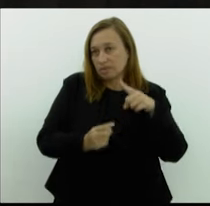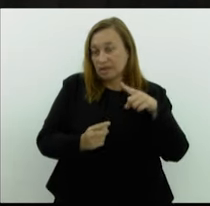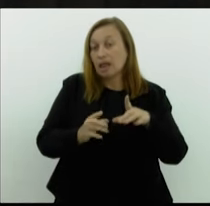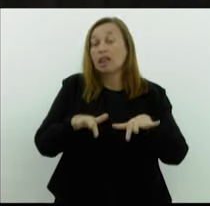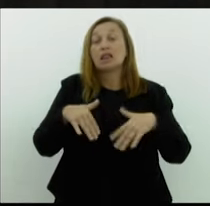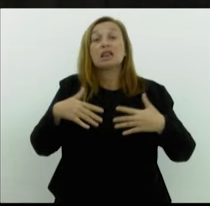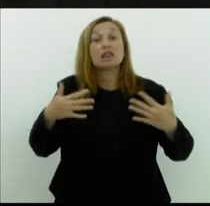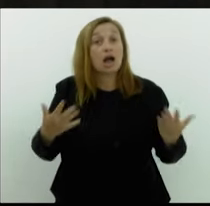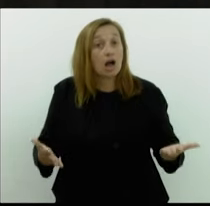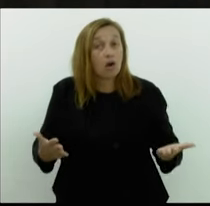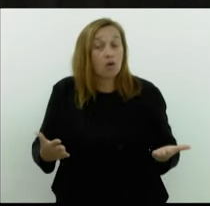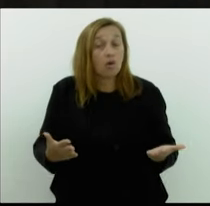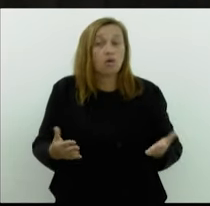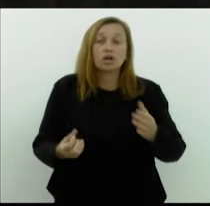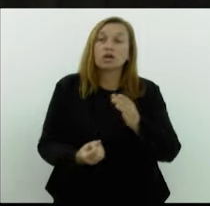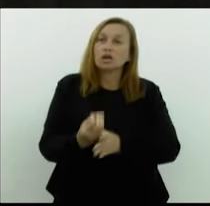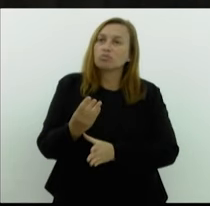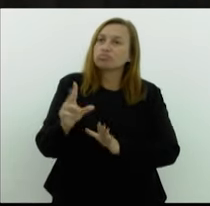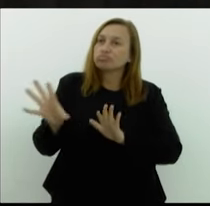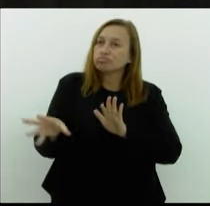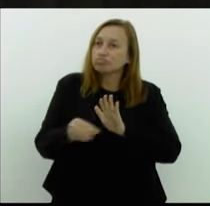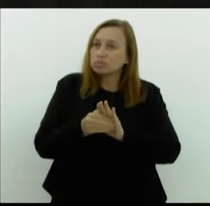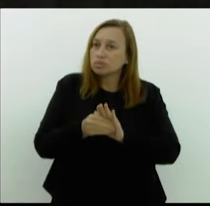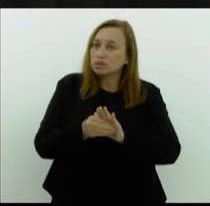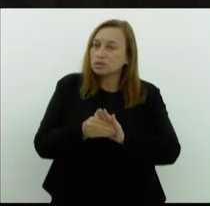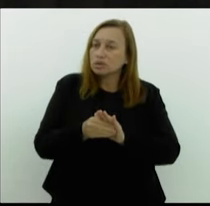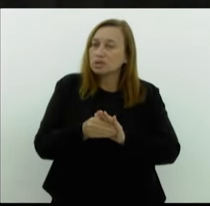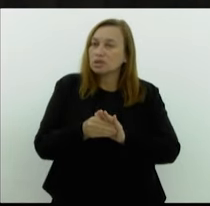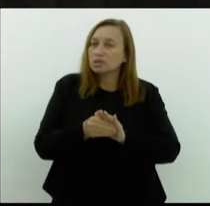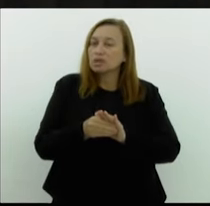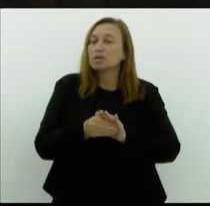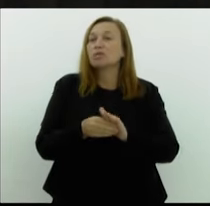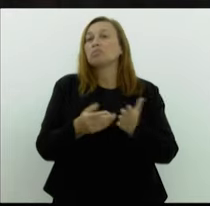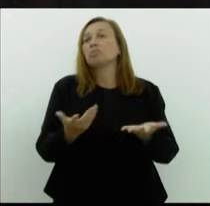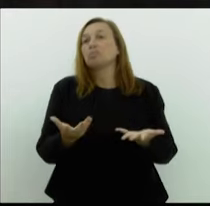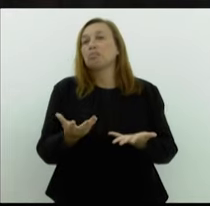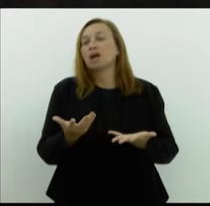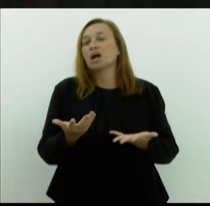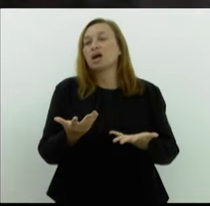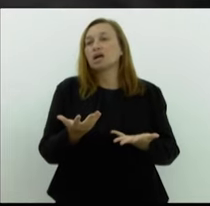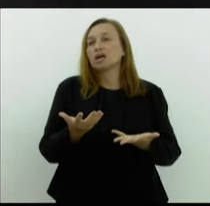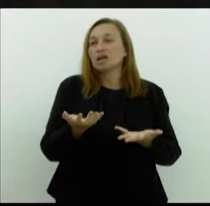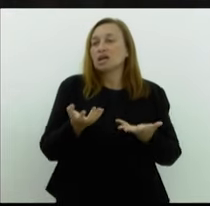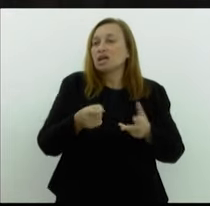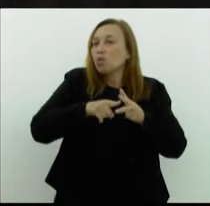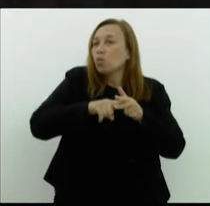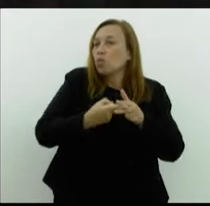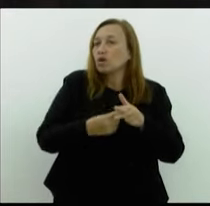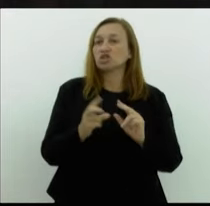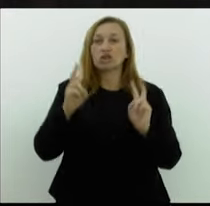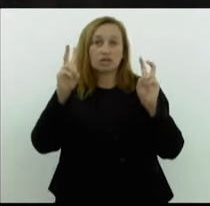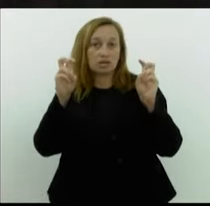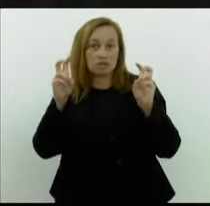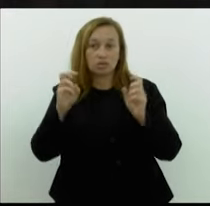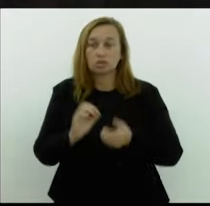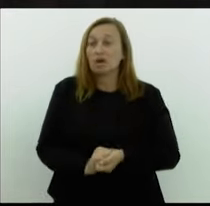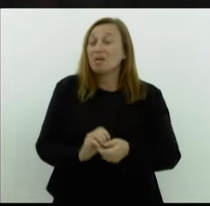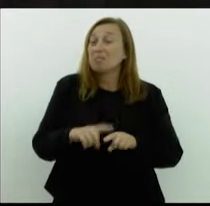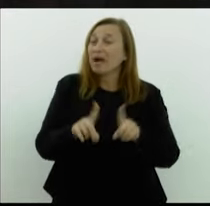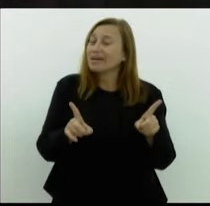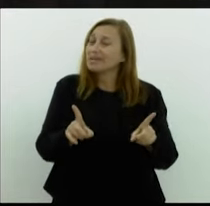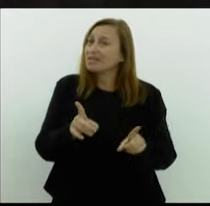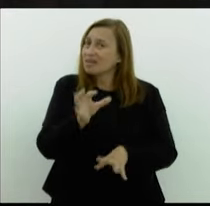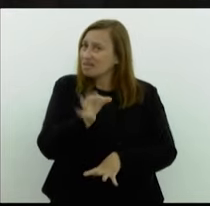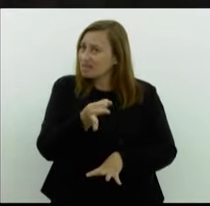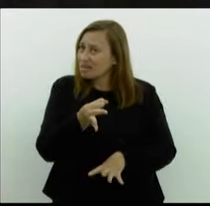Então, fizemos essas emendas para também tentar corrigir essa questão. Mas é